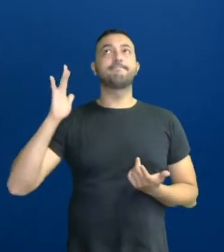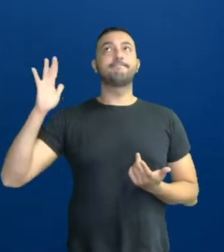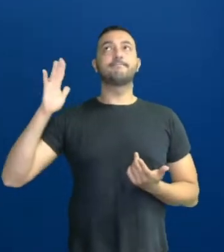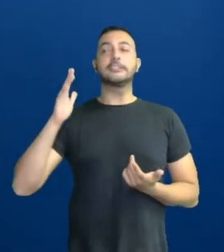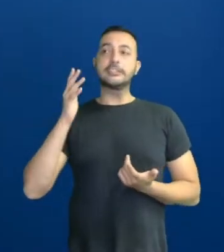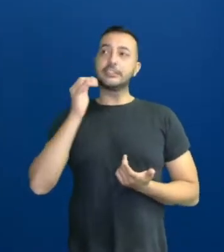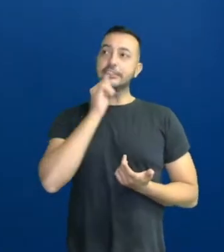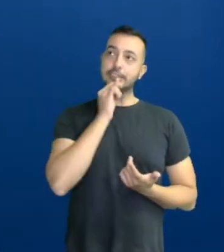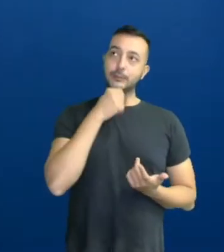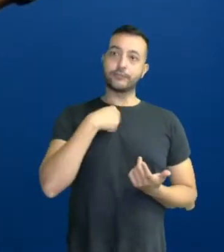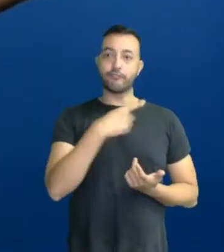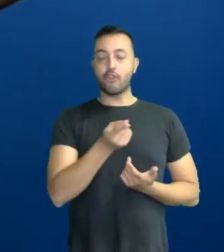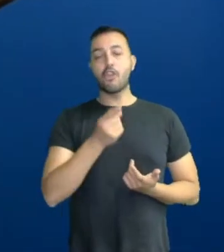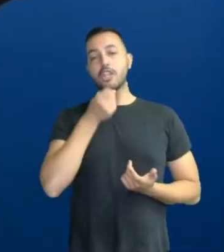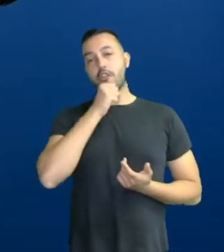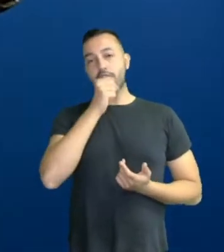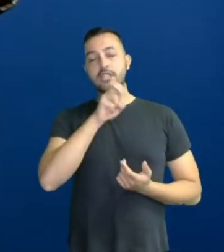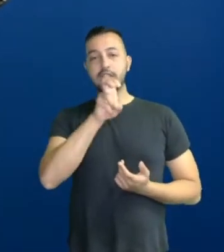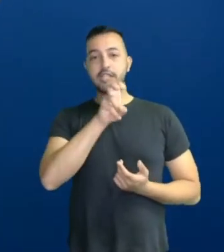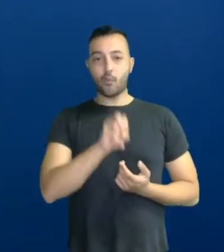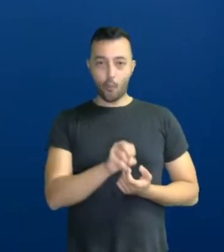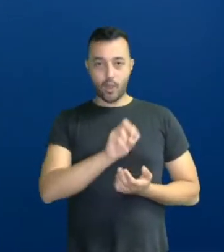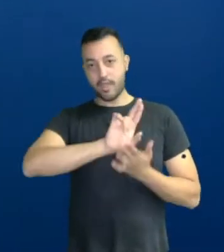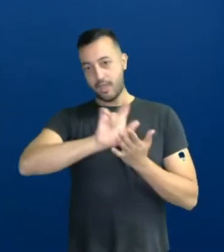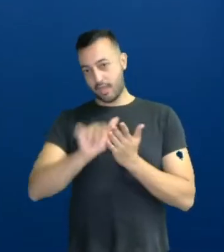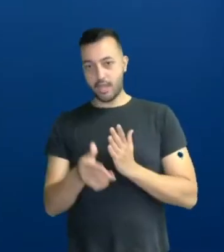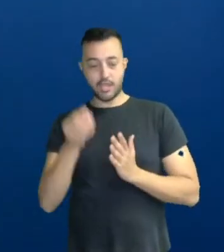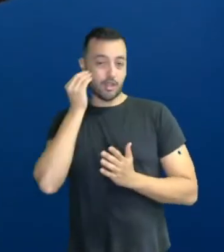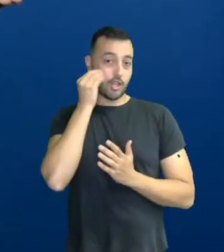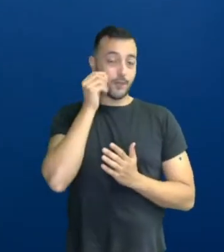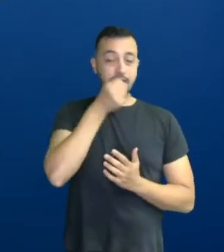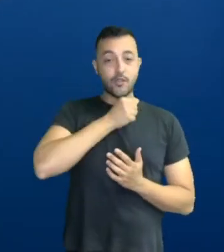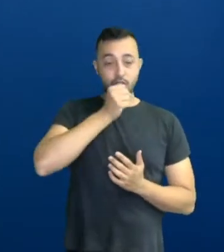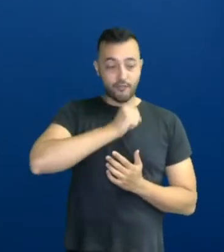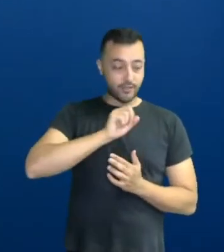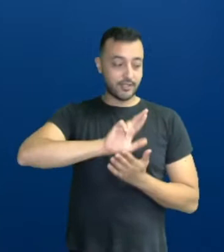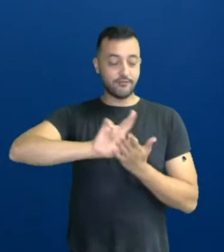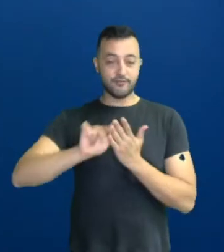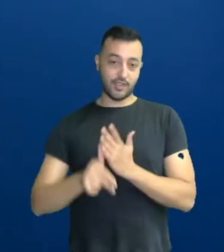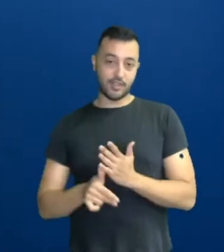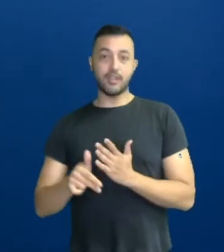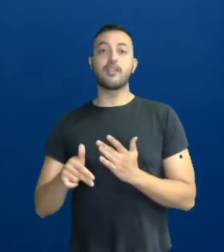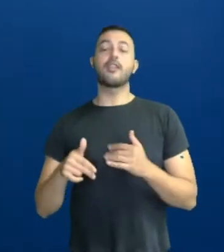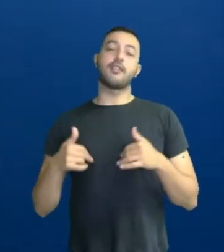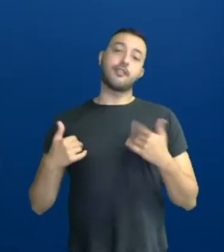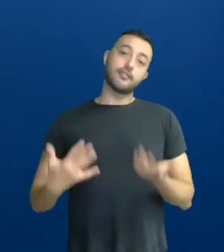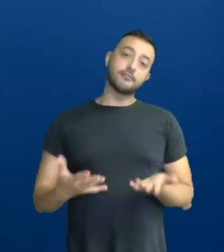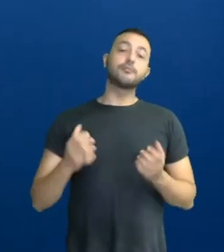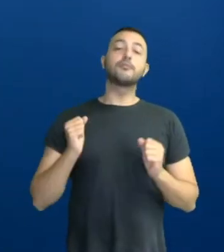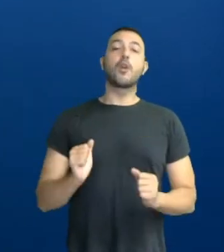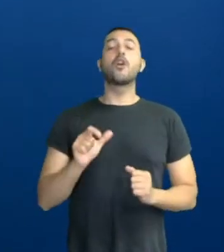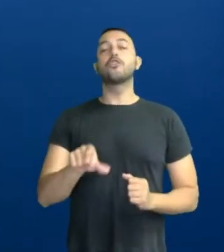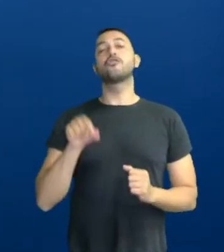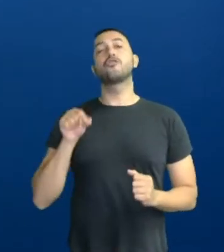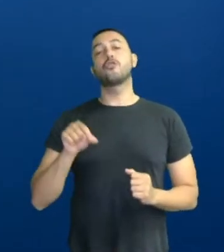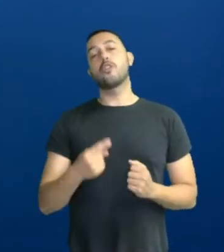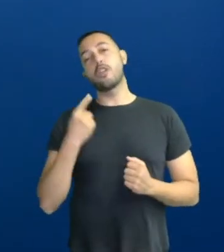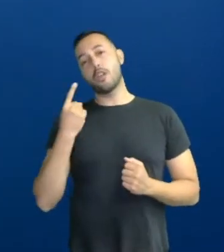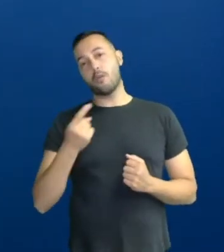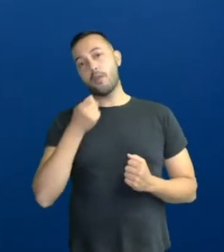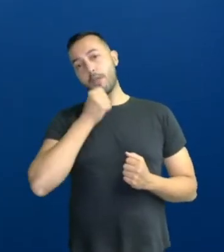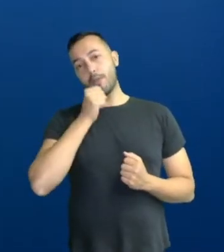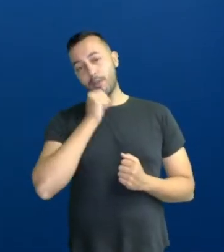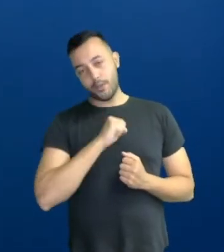numa sorveteria com 50 opções de sorvete, né? De sabores, né? Diferentes, vamos supor. E você poder escolher só apenas uma